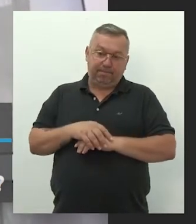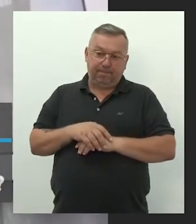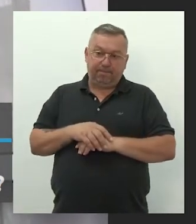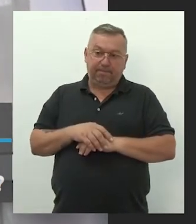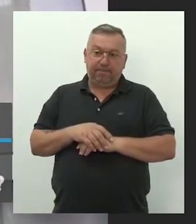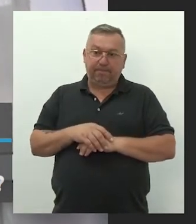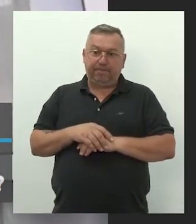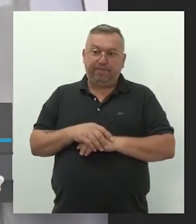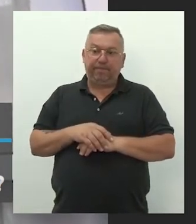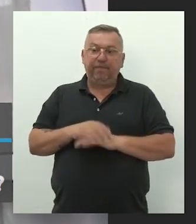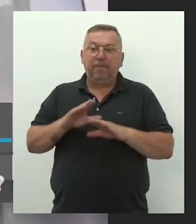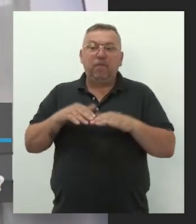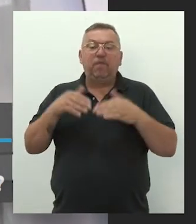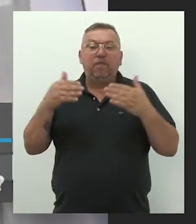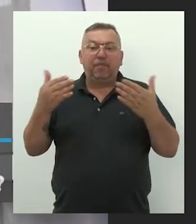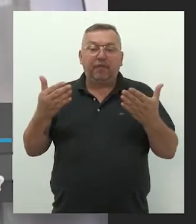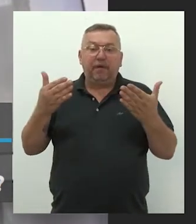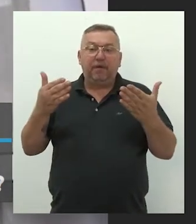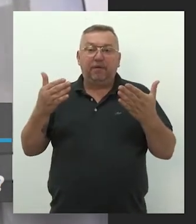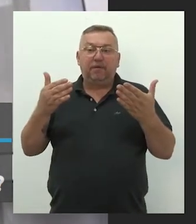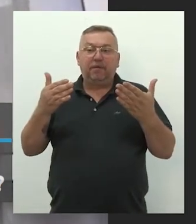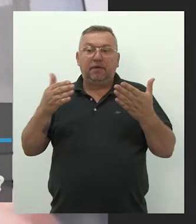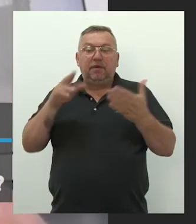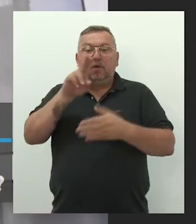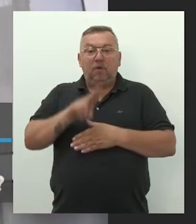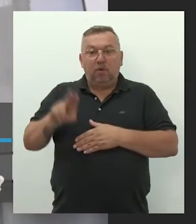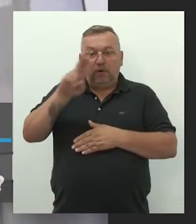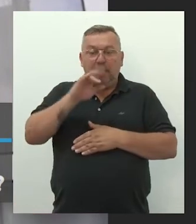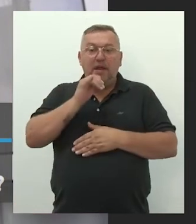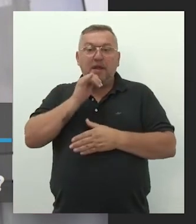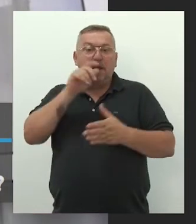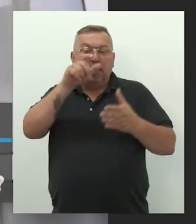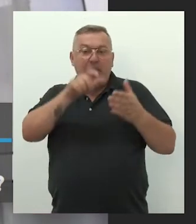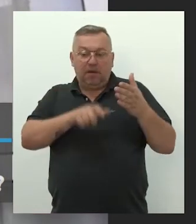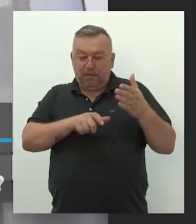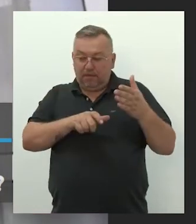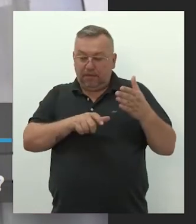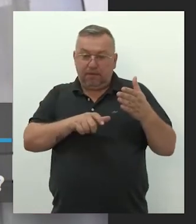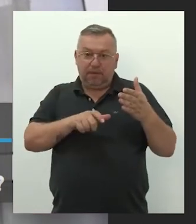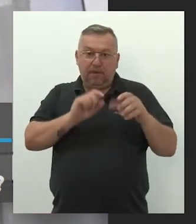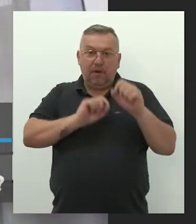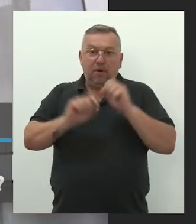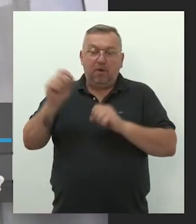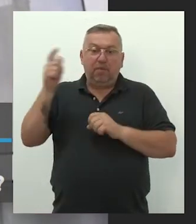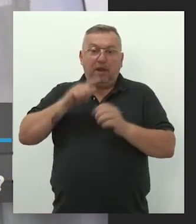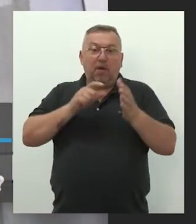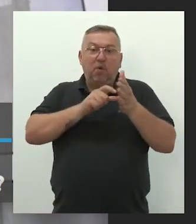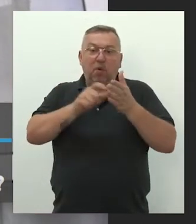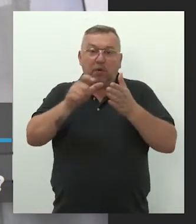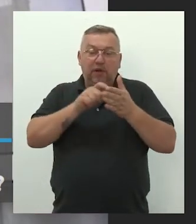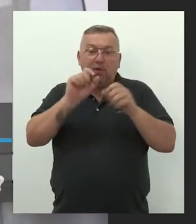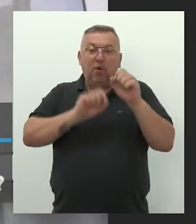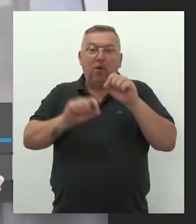tá? Então, quando a gente usar exemplos em relação para conceituar o que